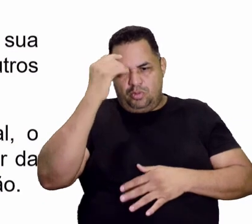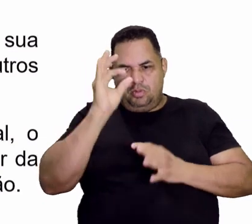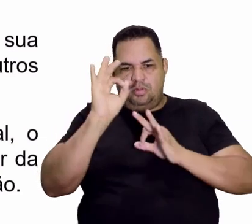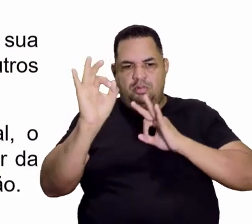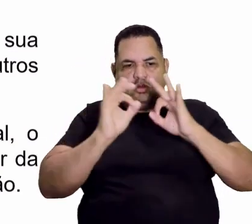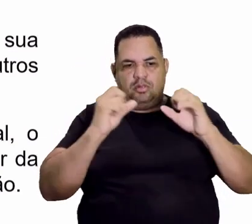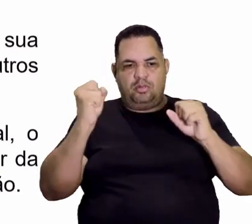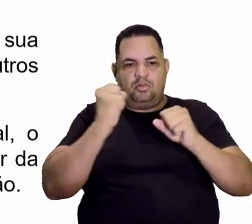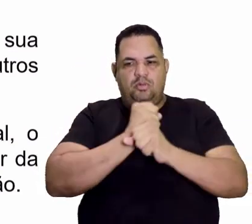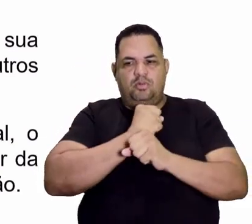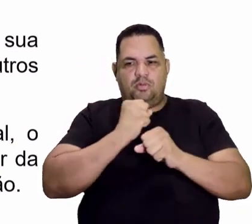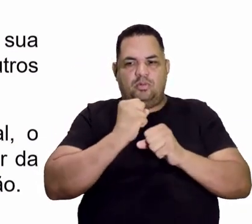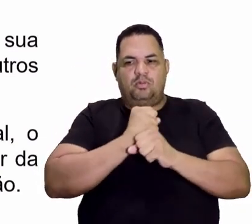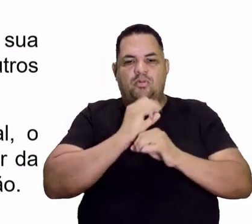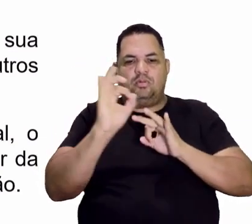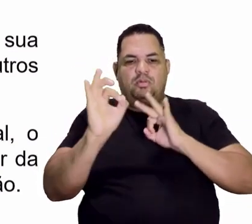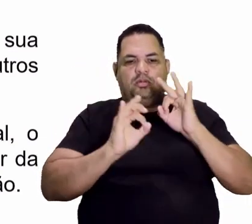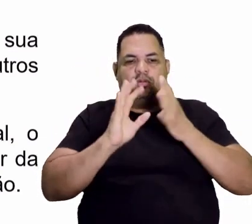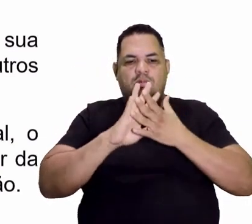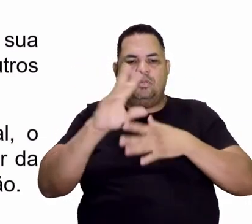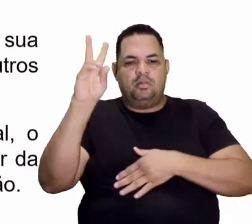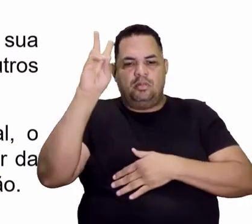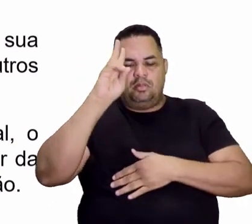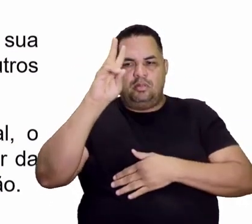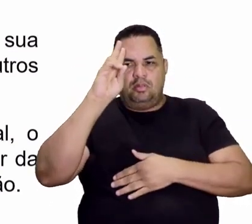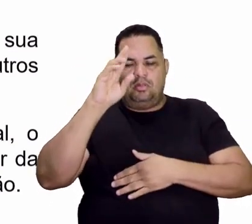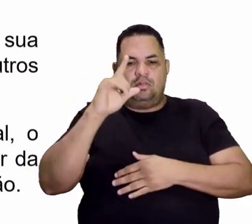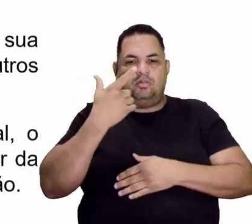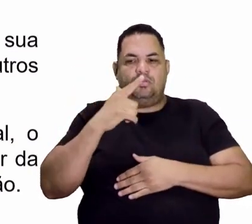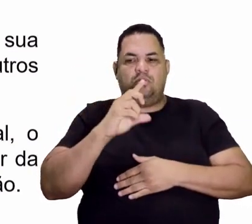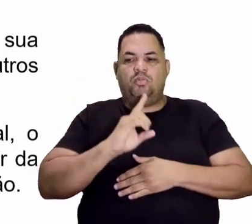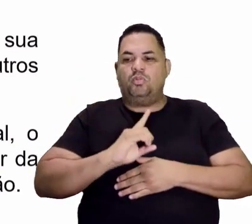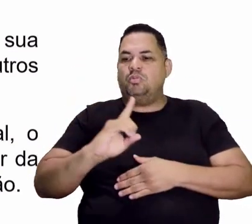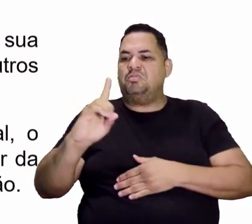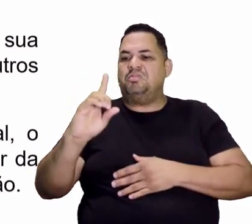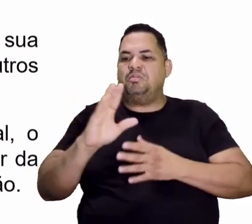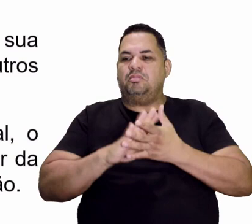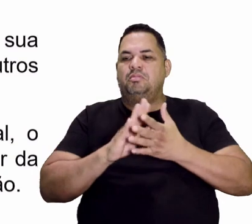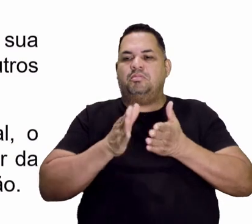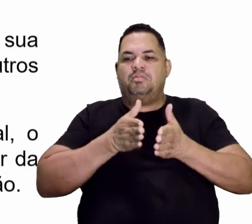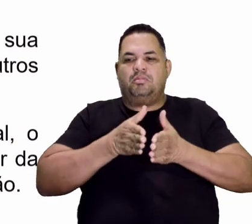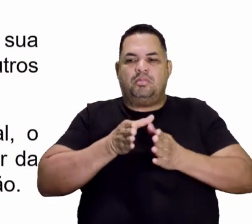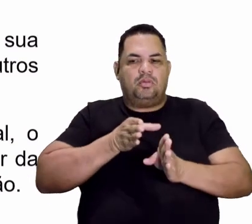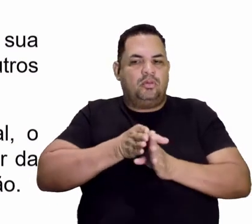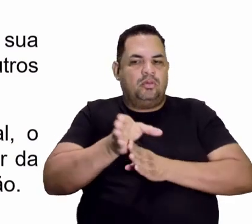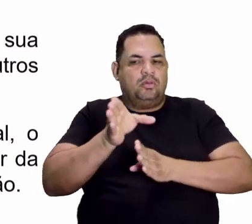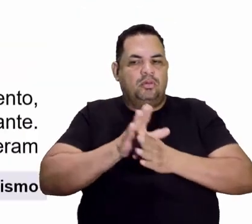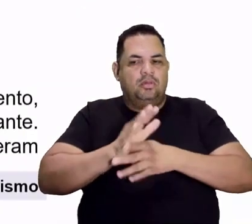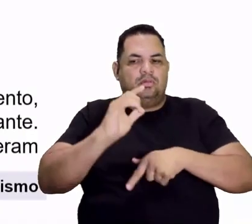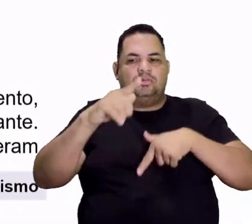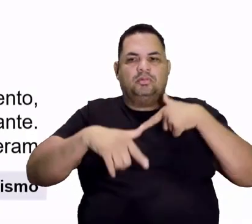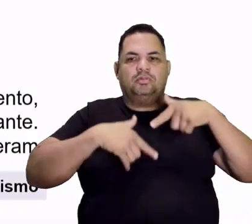o construtor da história, olha aí, de que não há deuses que guiam a sua ação.